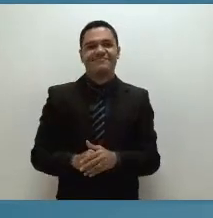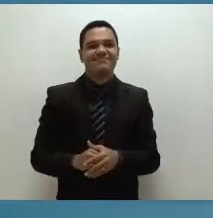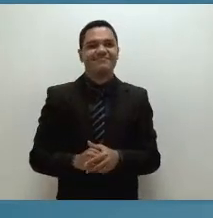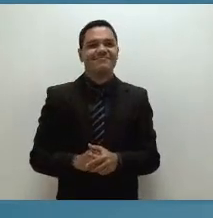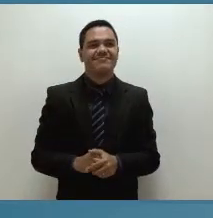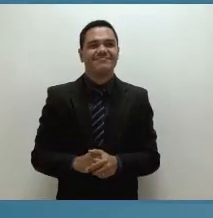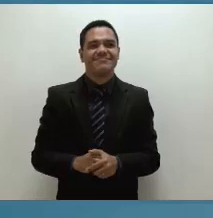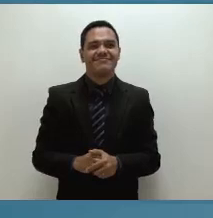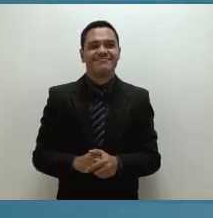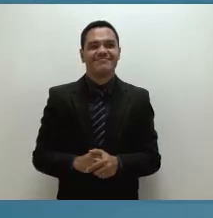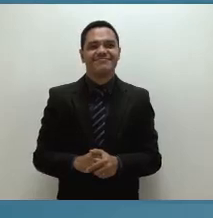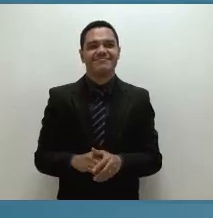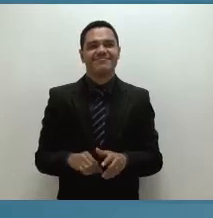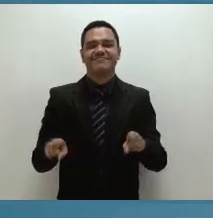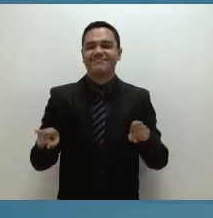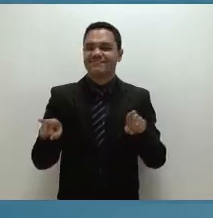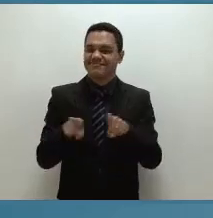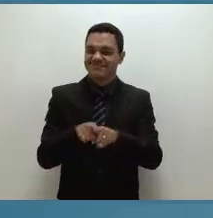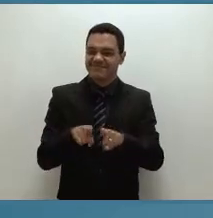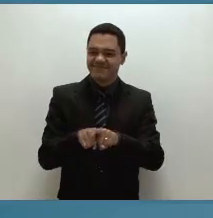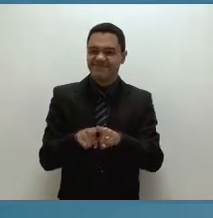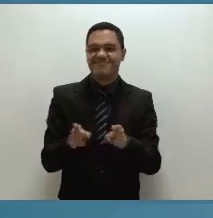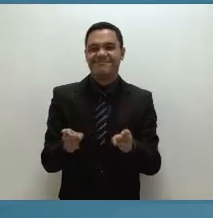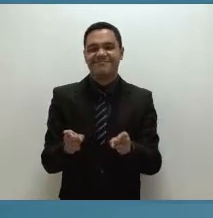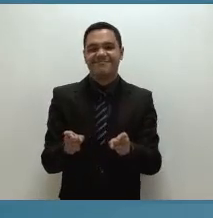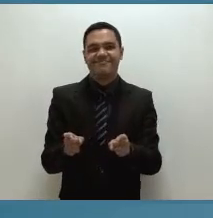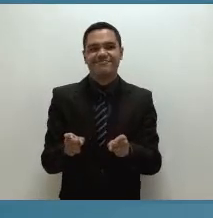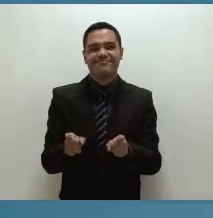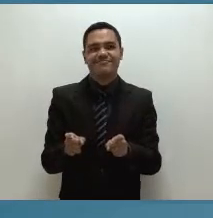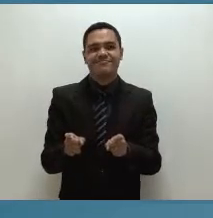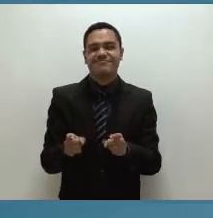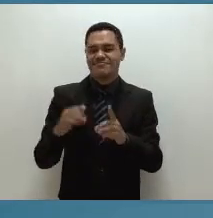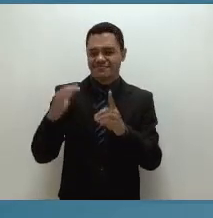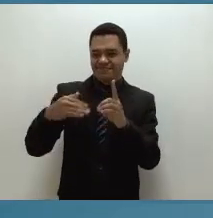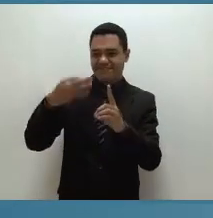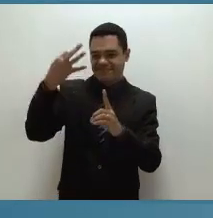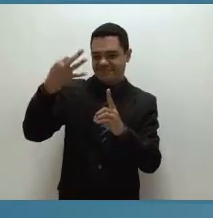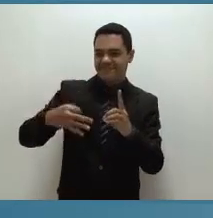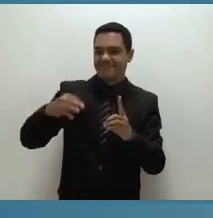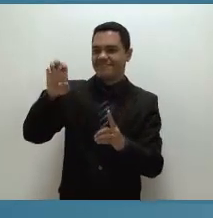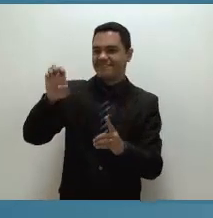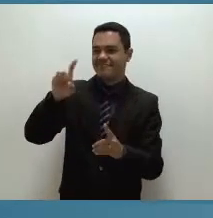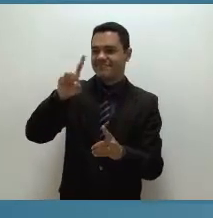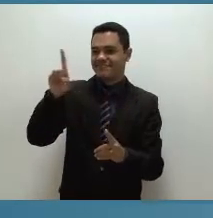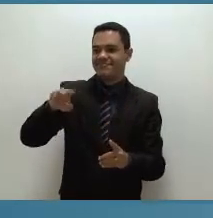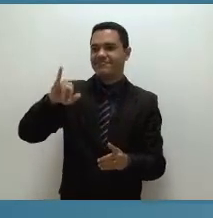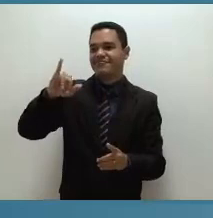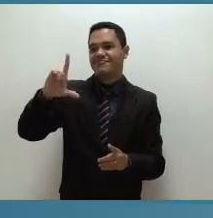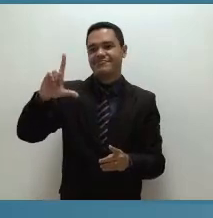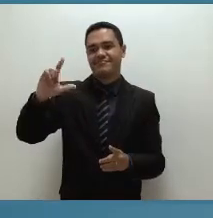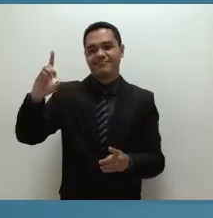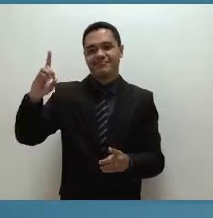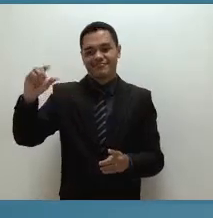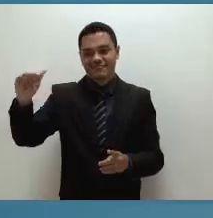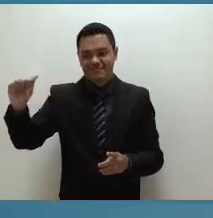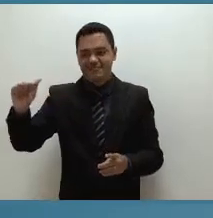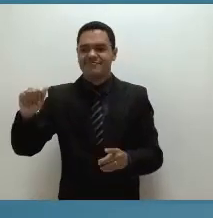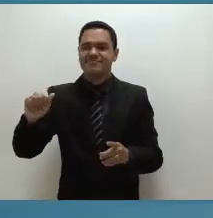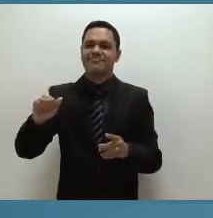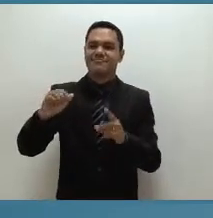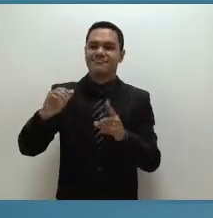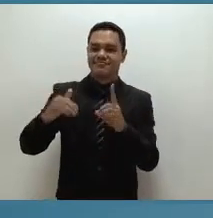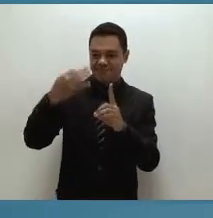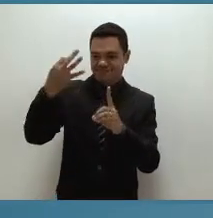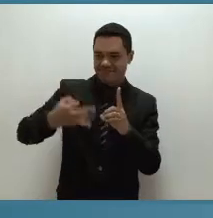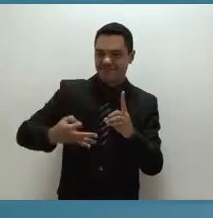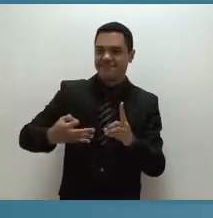O mesmo que eu quero dizer em relação ao doutor Pastor Jesus, ao doutor Jesus Martinho, à doutora Técnica, e a